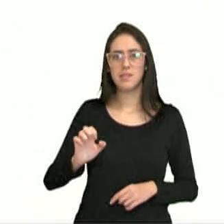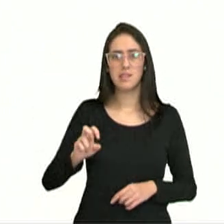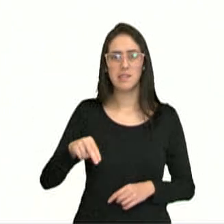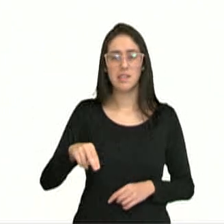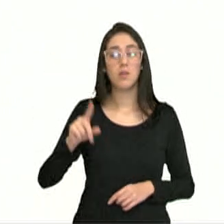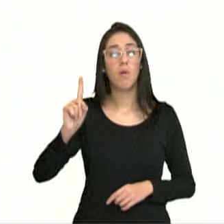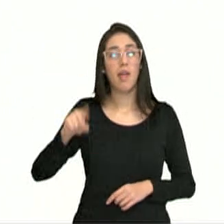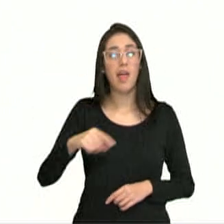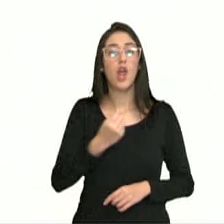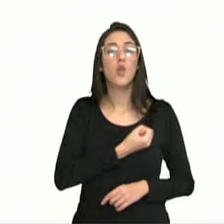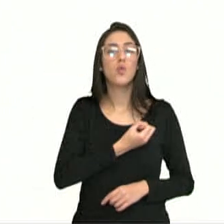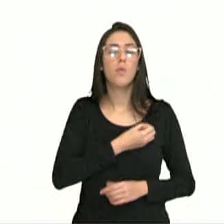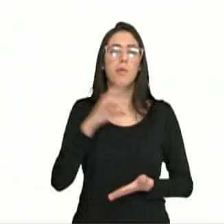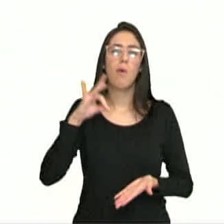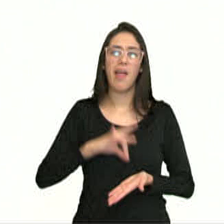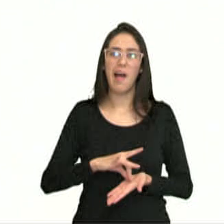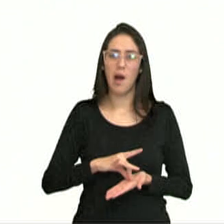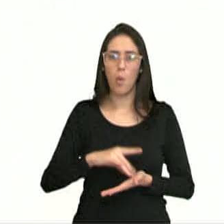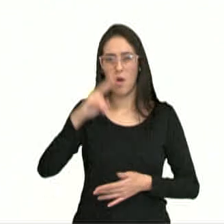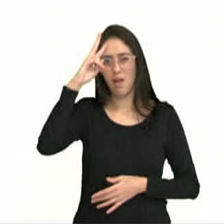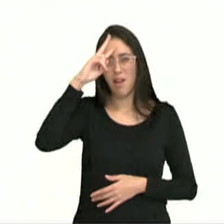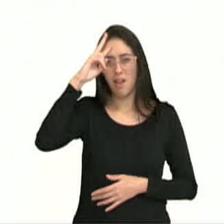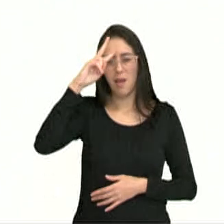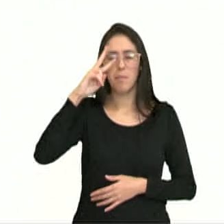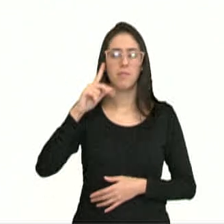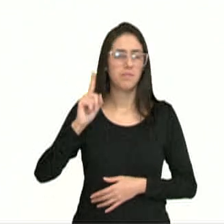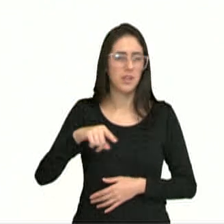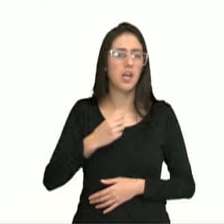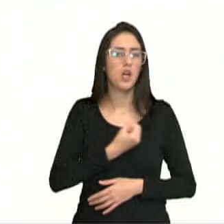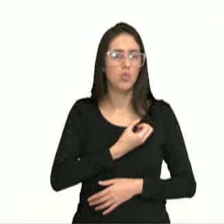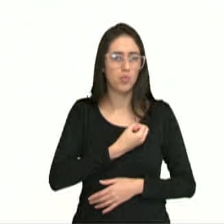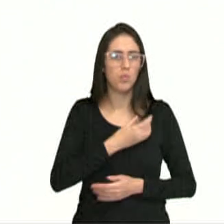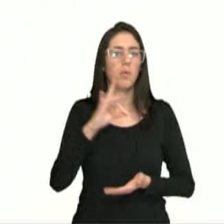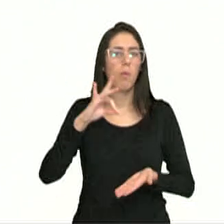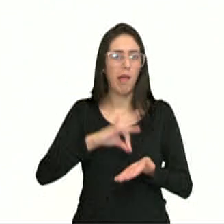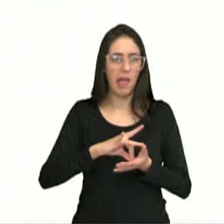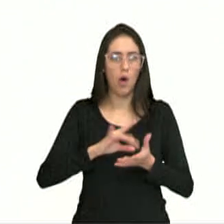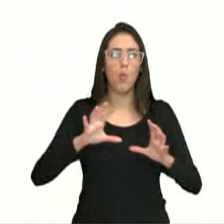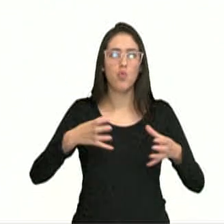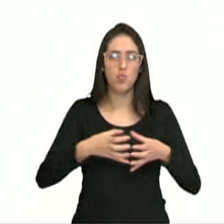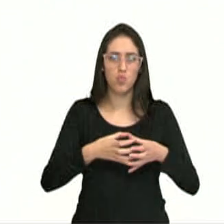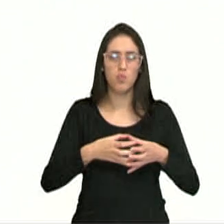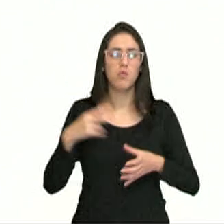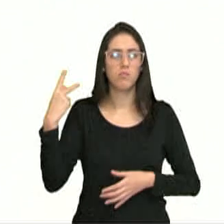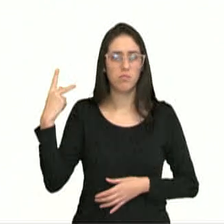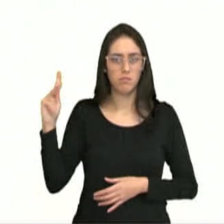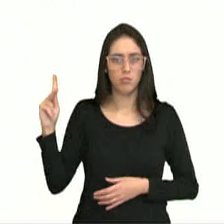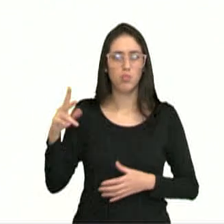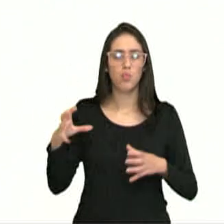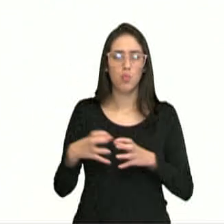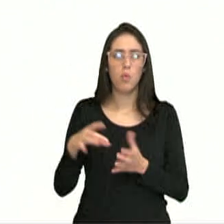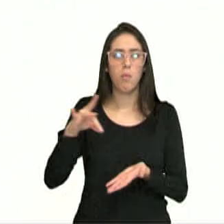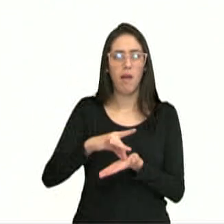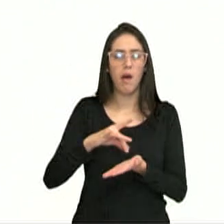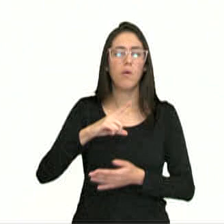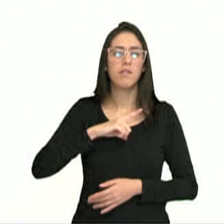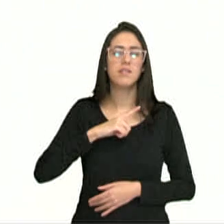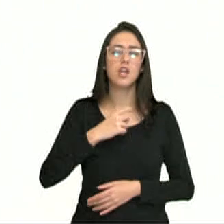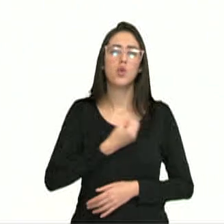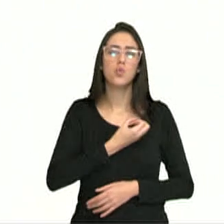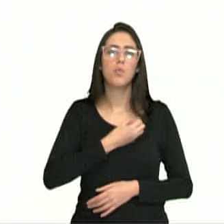conjunto dos números reais. Lembra que ele pertence aos números reais, lá onde estão os naturais,